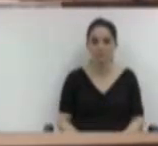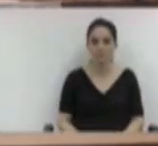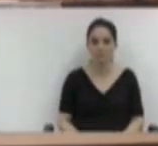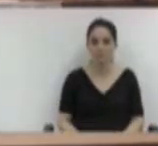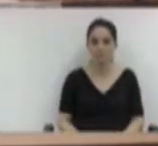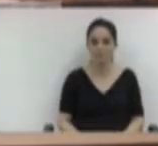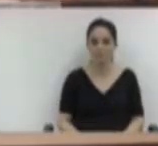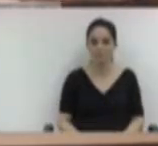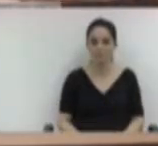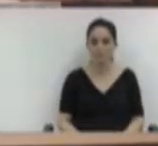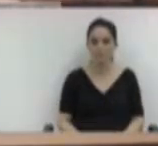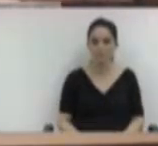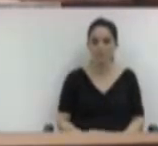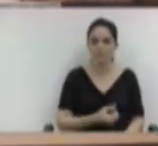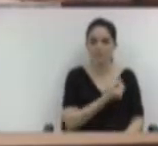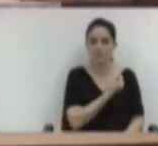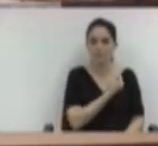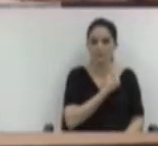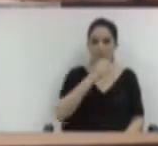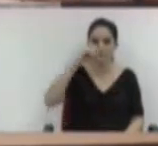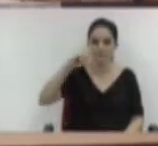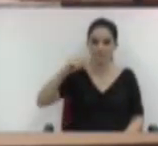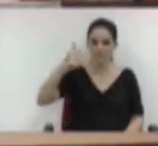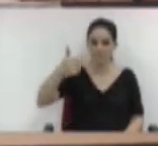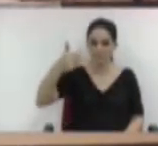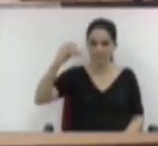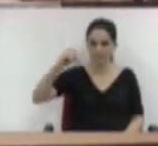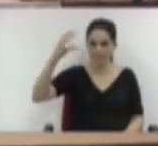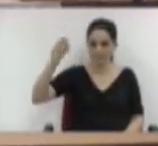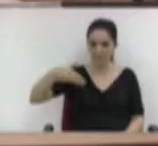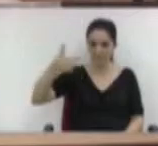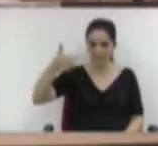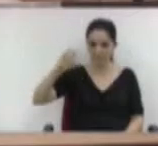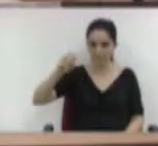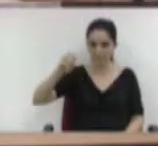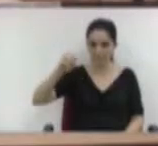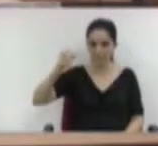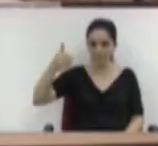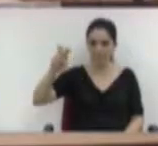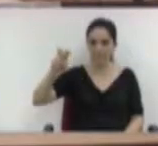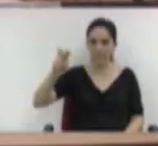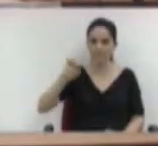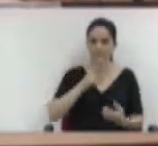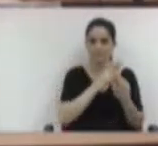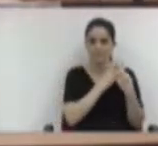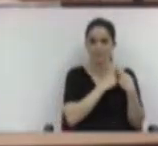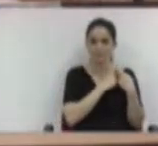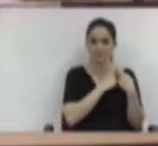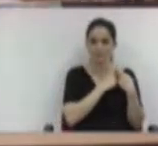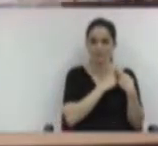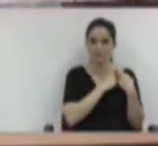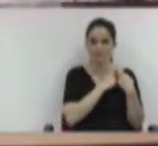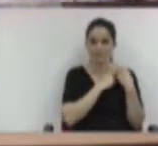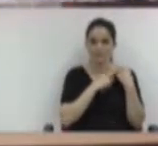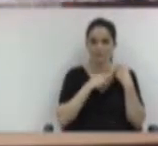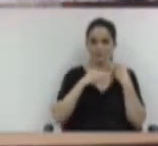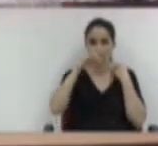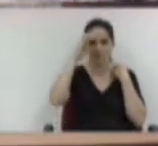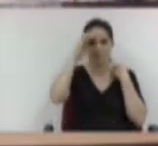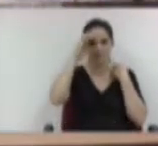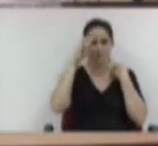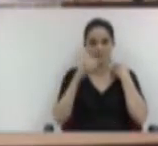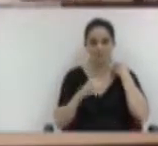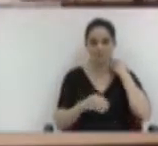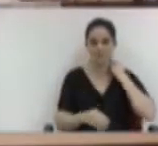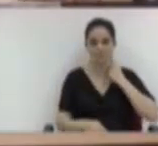Executivo. Requerimento 929/2015. Autor, vereador Toninho Franco.